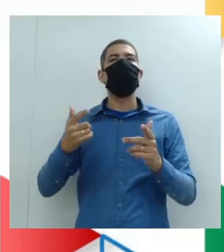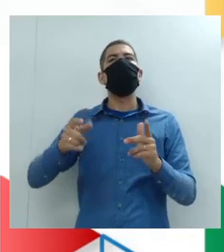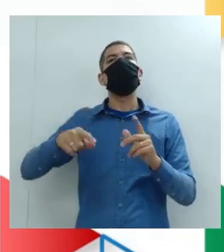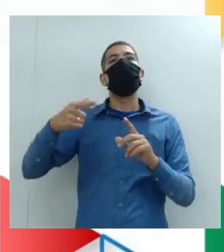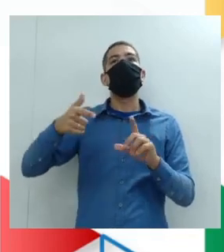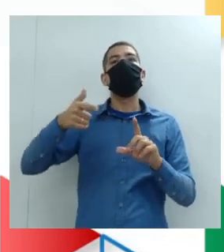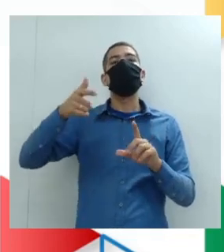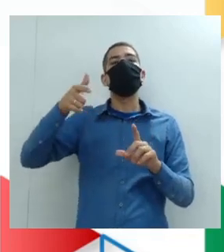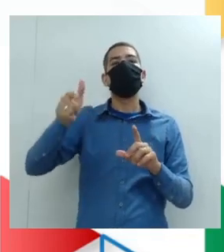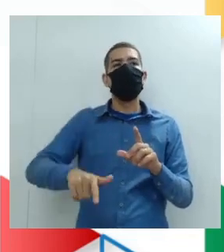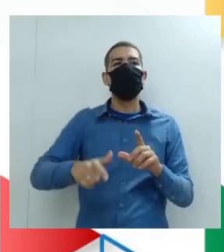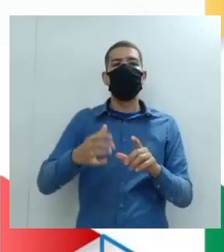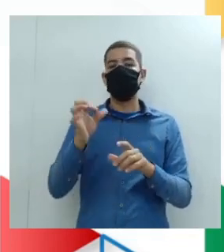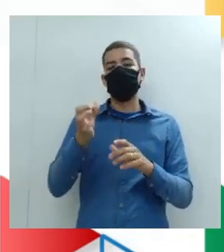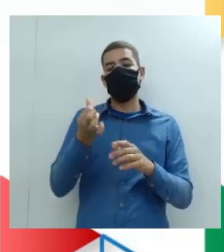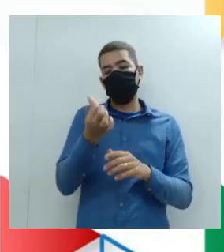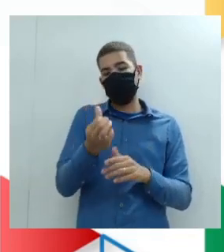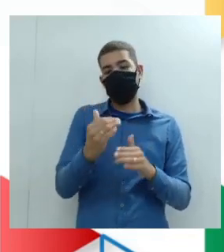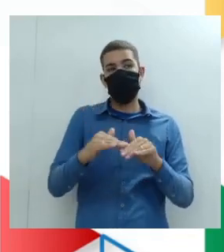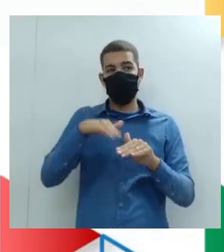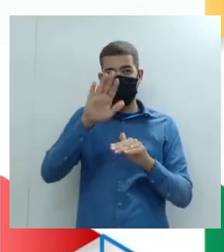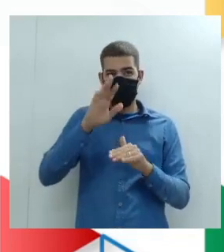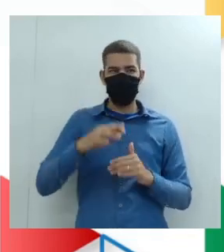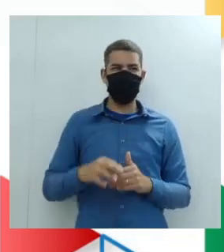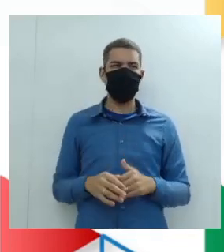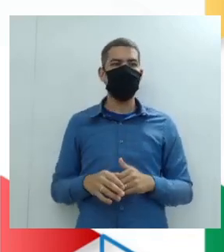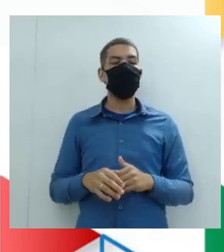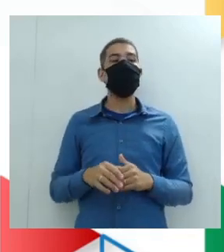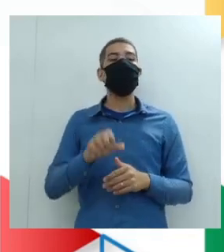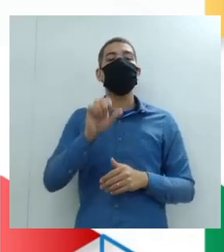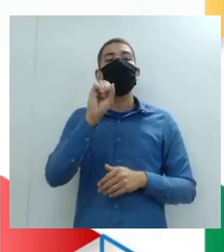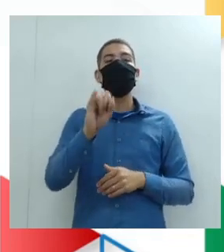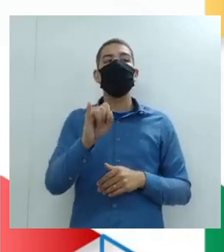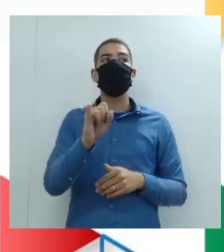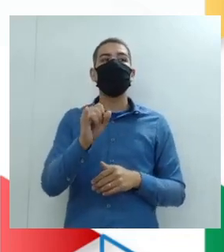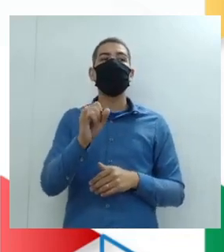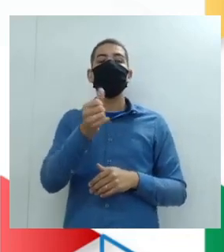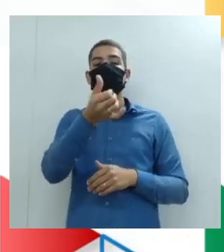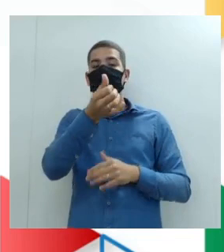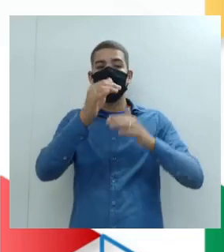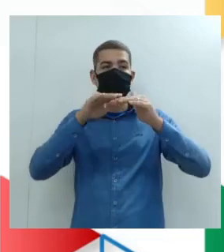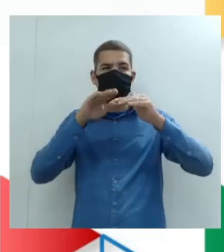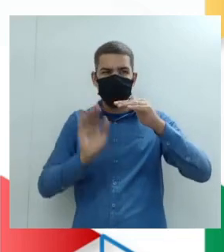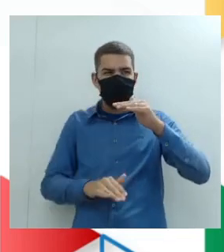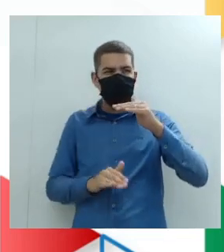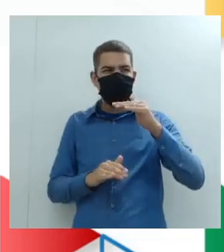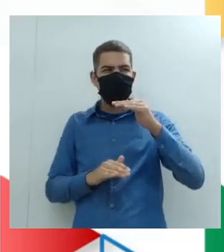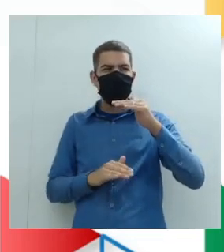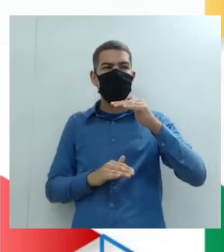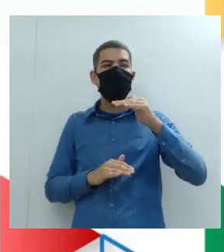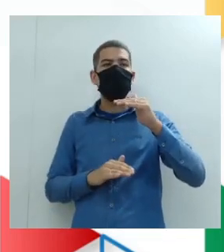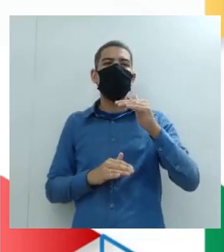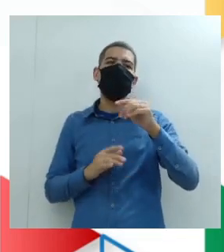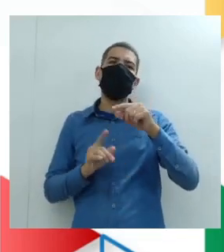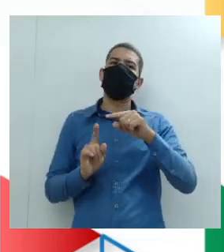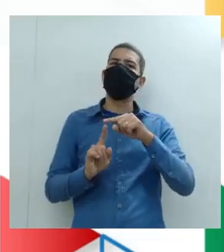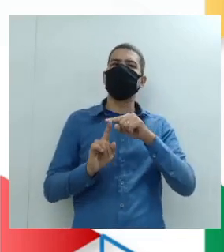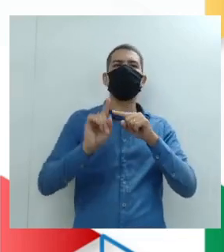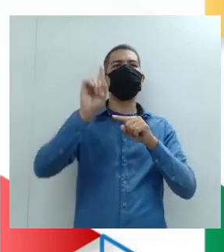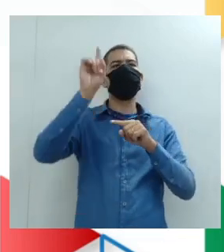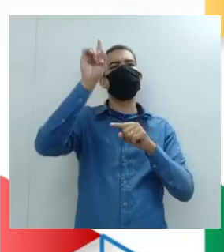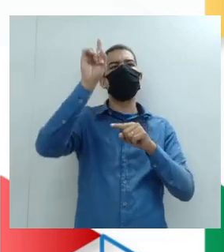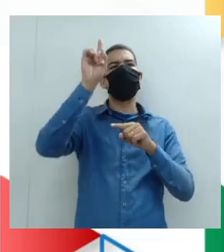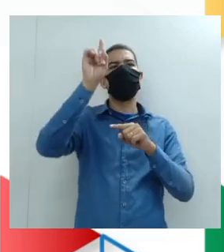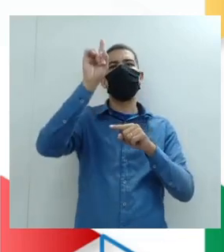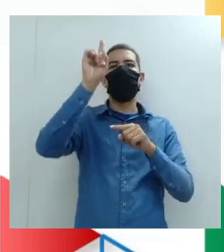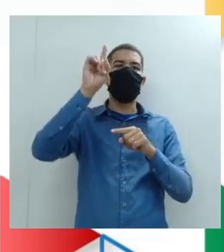estar acima do 6. Por exemplo, se a média for 6. Se eu continuar abaixo de 6, menos que 6, eu vou ser reprovado. Se